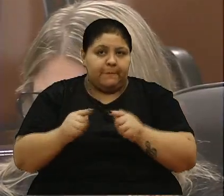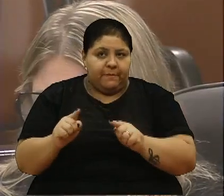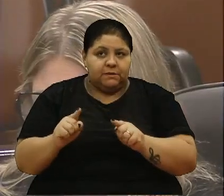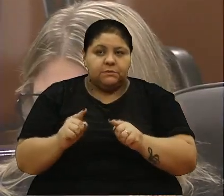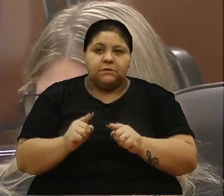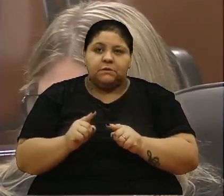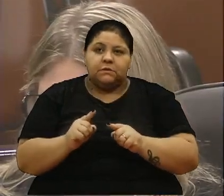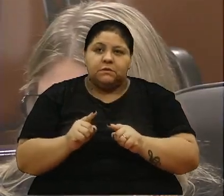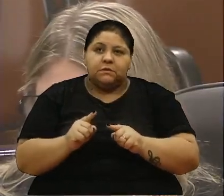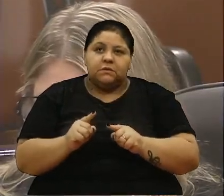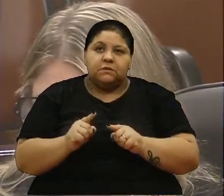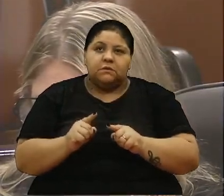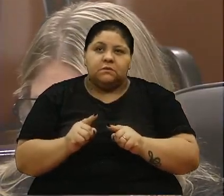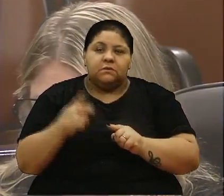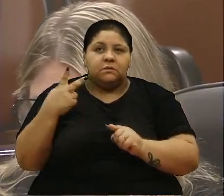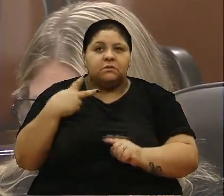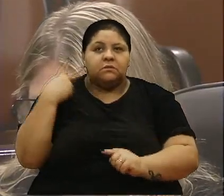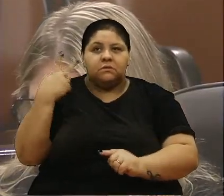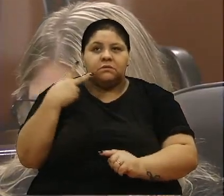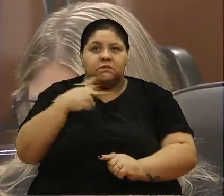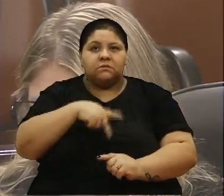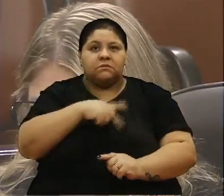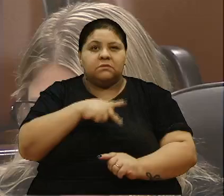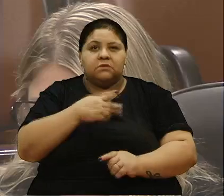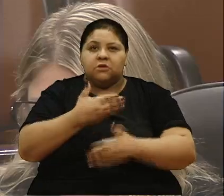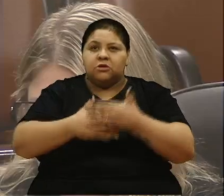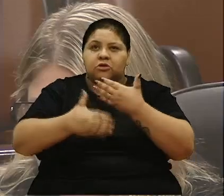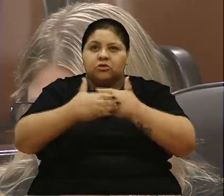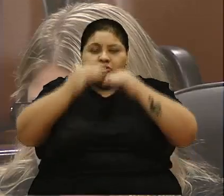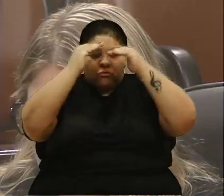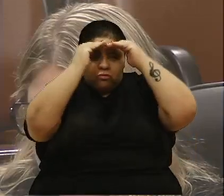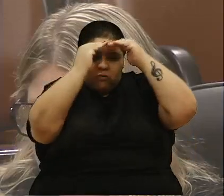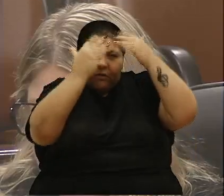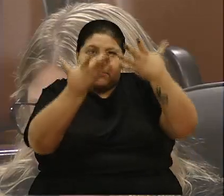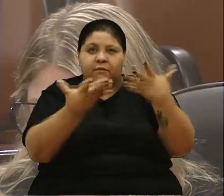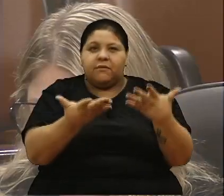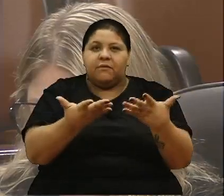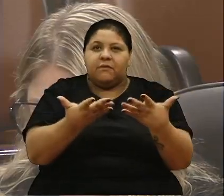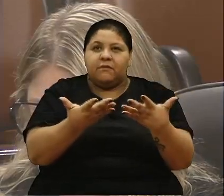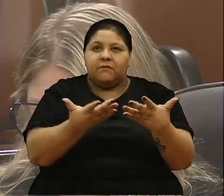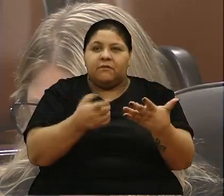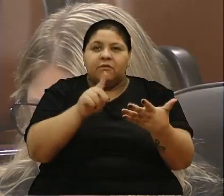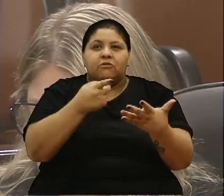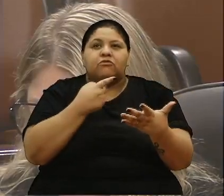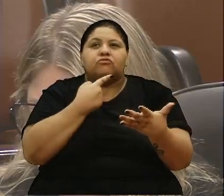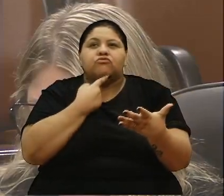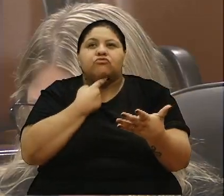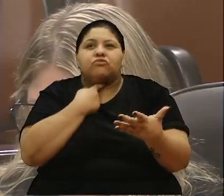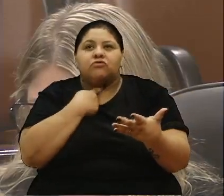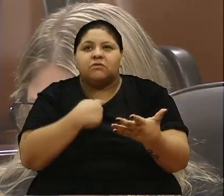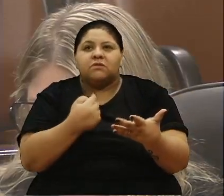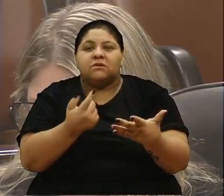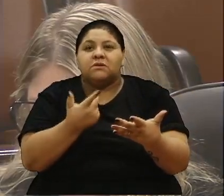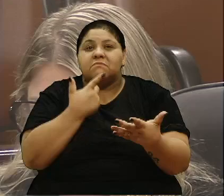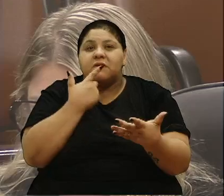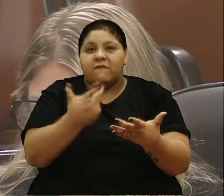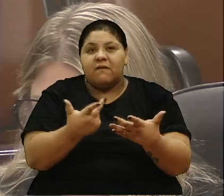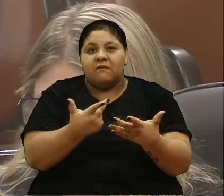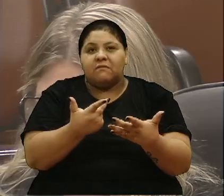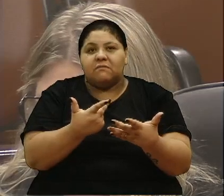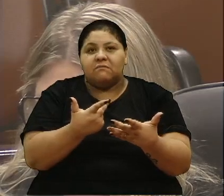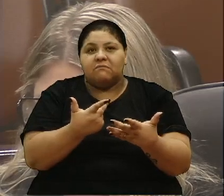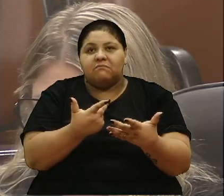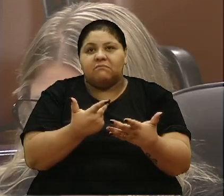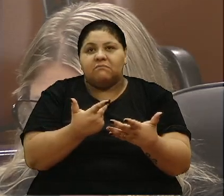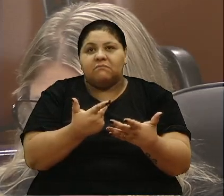mas, vereador Pedro Rodrigues, com todo o respeito que eu tenho ao senhor, se o senhor não gostou da minha fala,